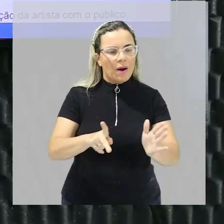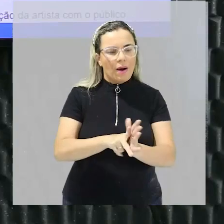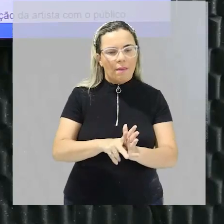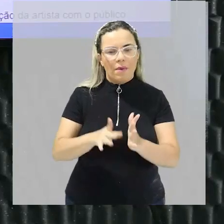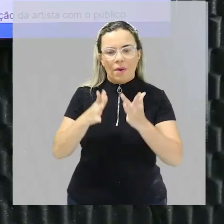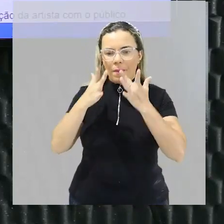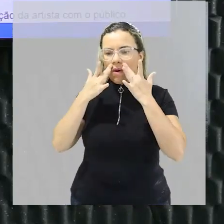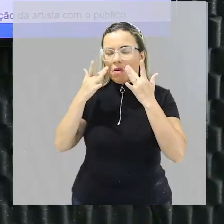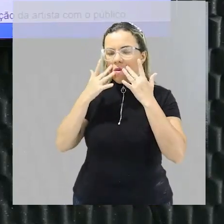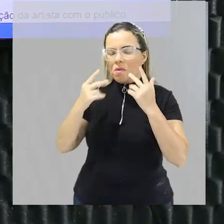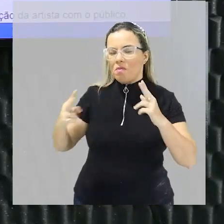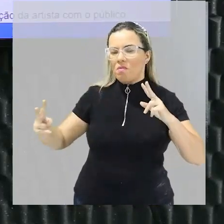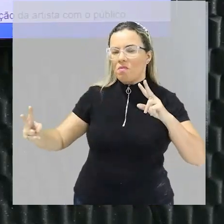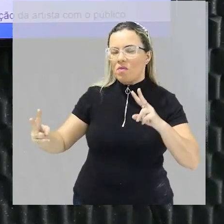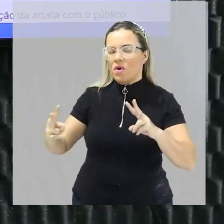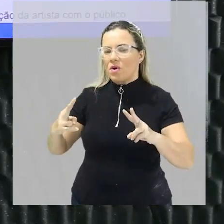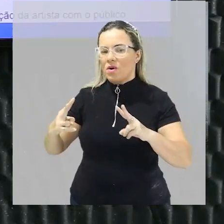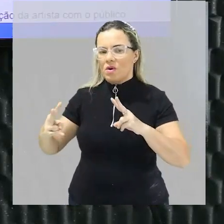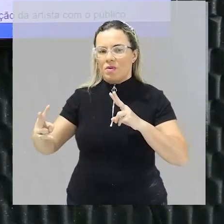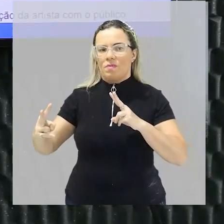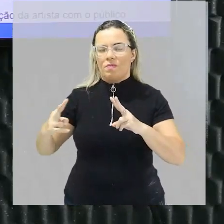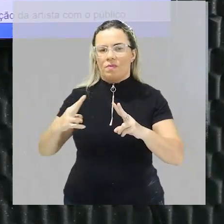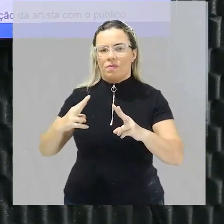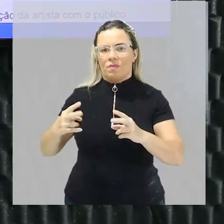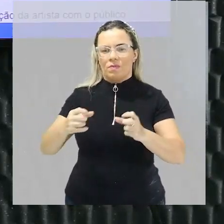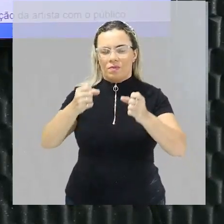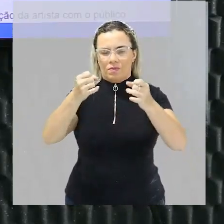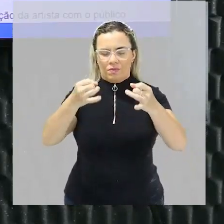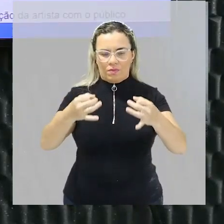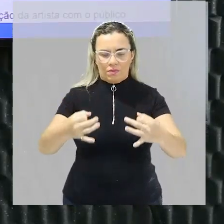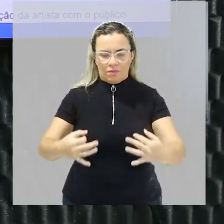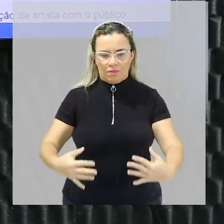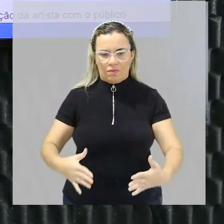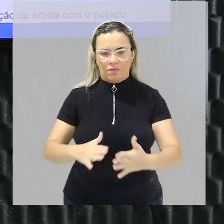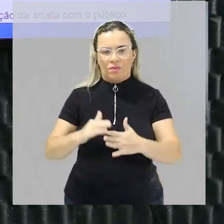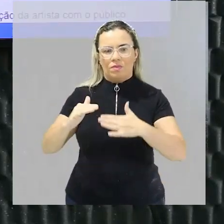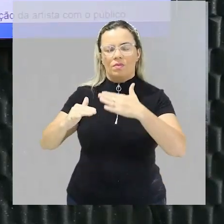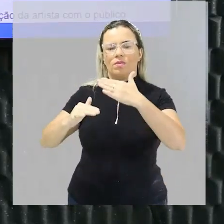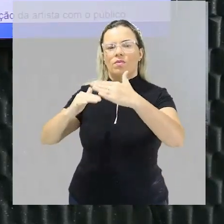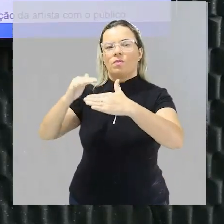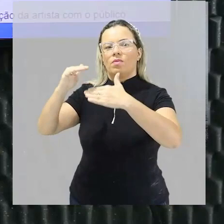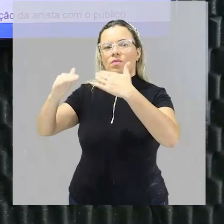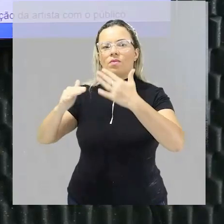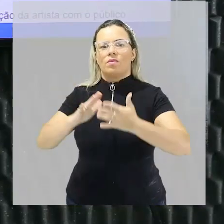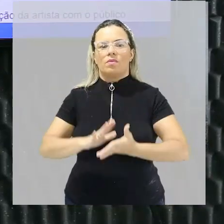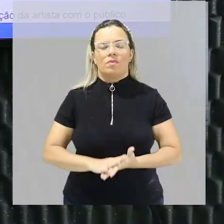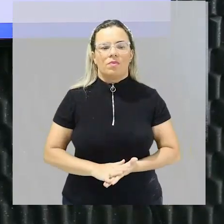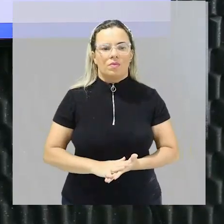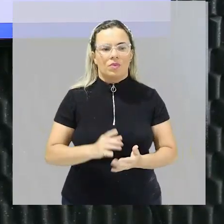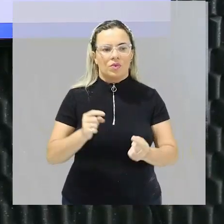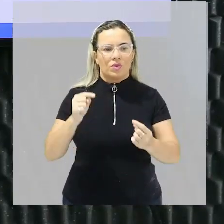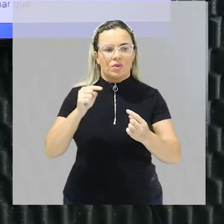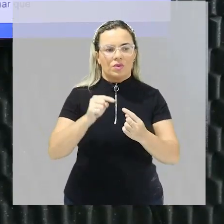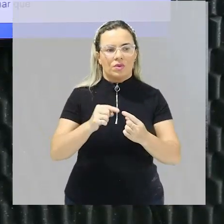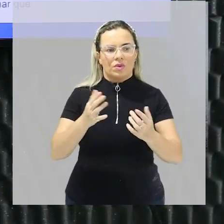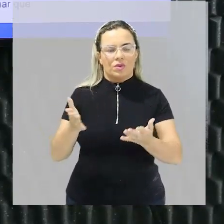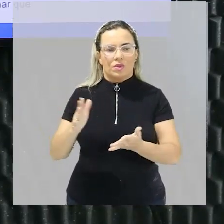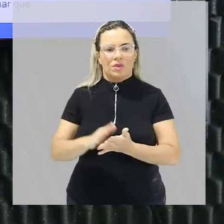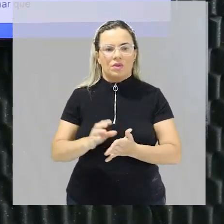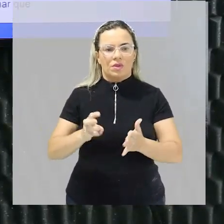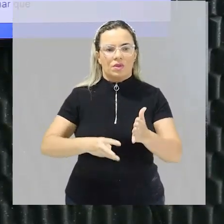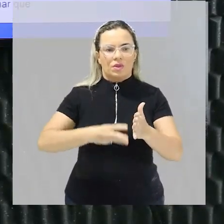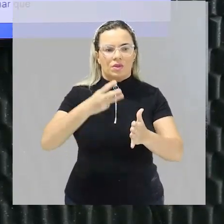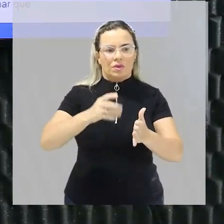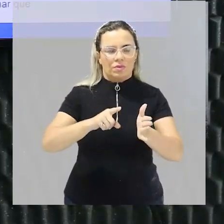em relação ao que está sendo, na verdade, construído e elaborado. Perfeito? Vamos